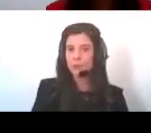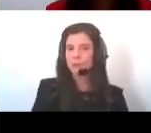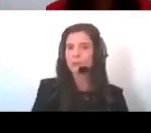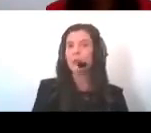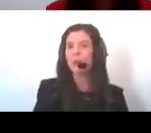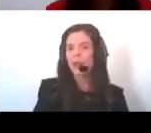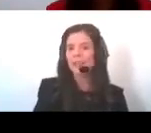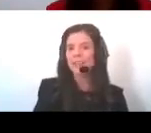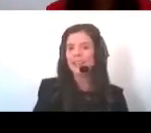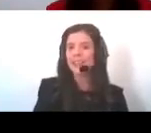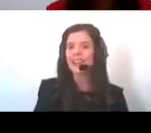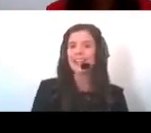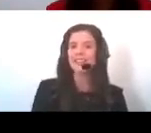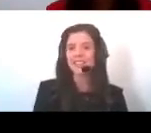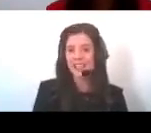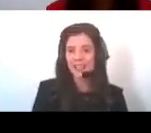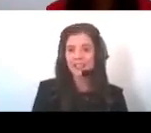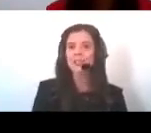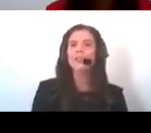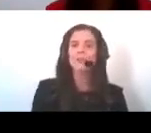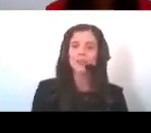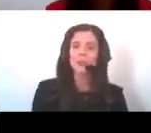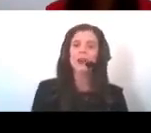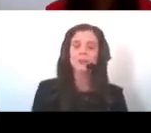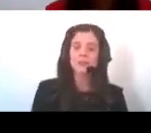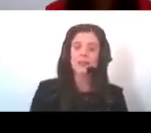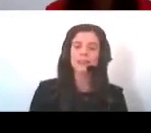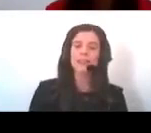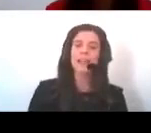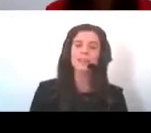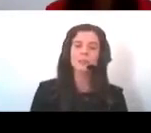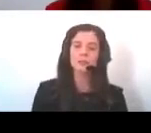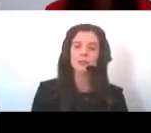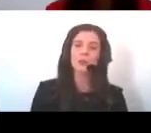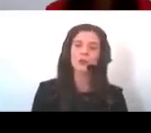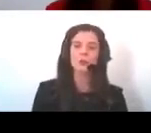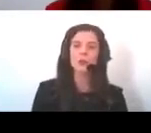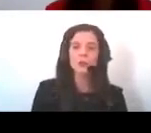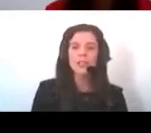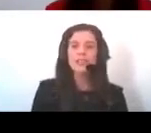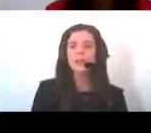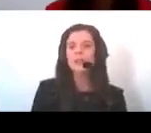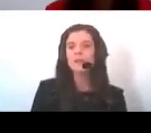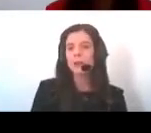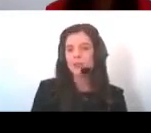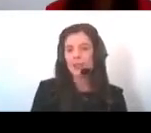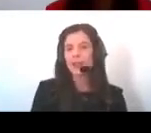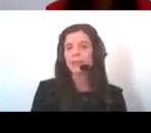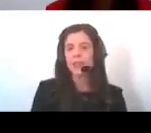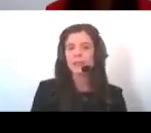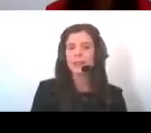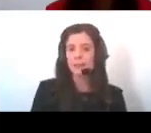população bauruense e adjacente, porque as cidades do entorno de Bauru também vêm